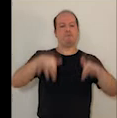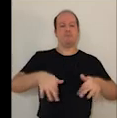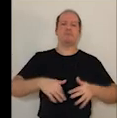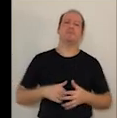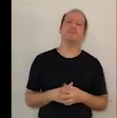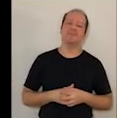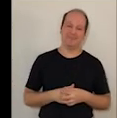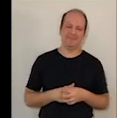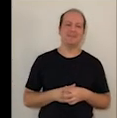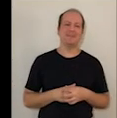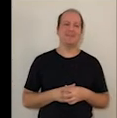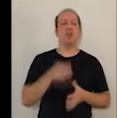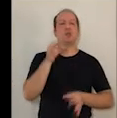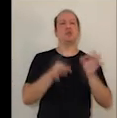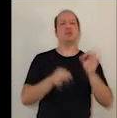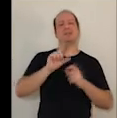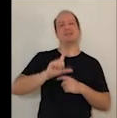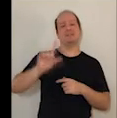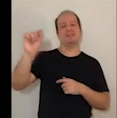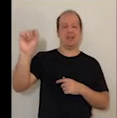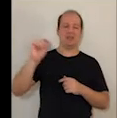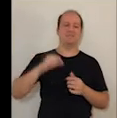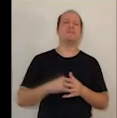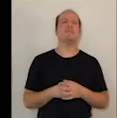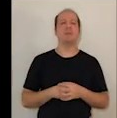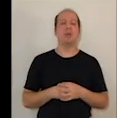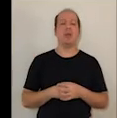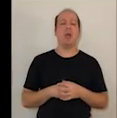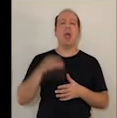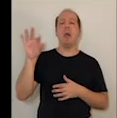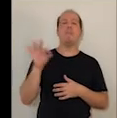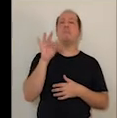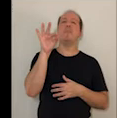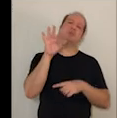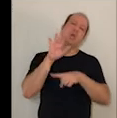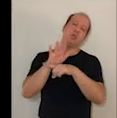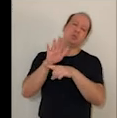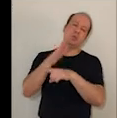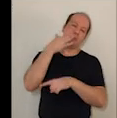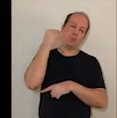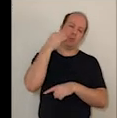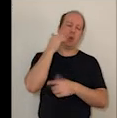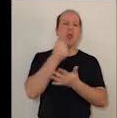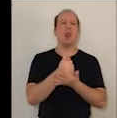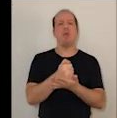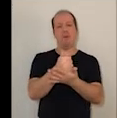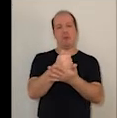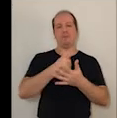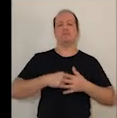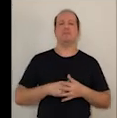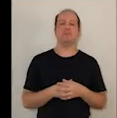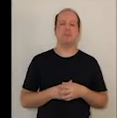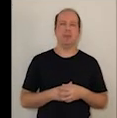Juiz sai. Todos, exceto Mosca, ajudam a carregar Volpone em seu leito para fora.